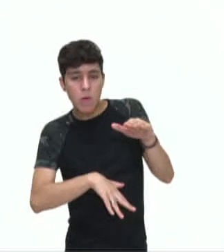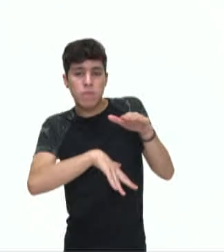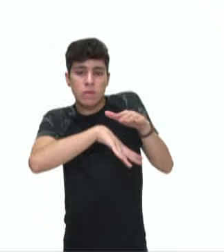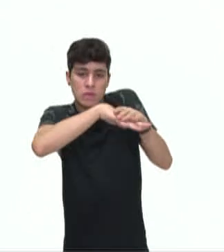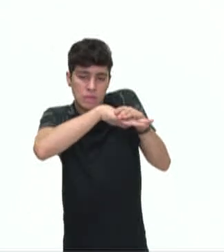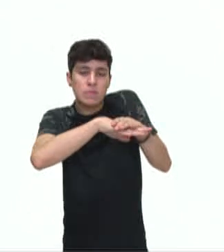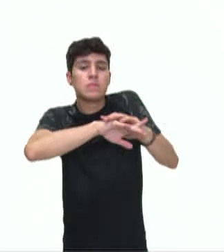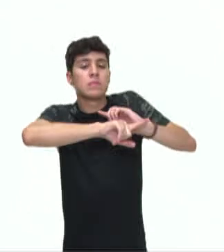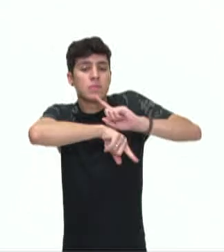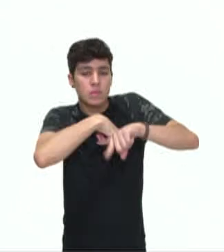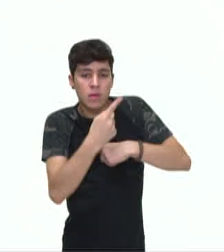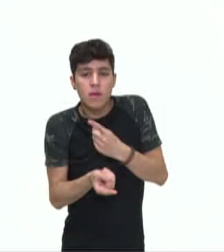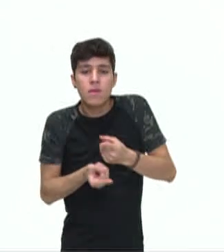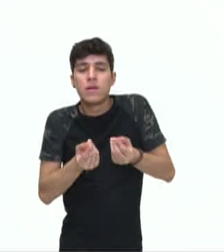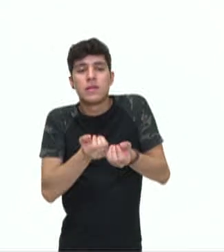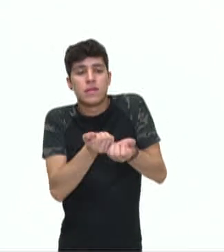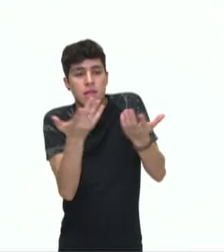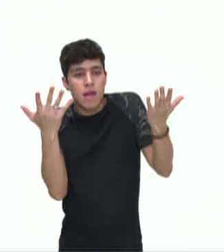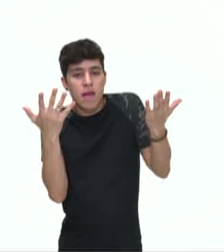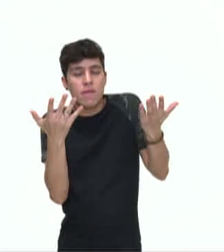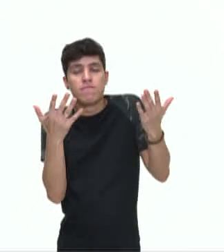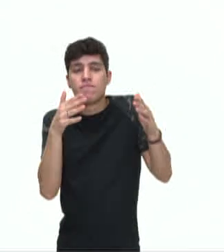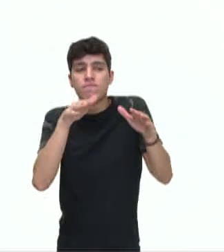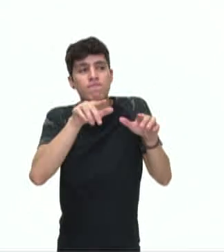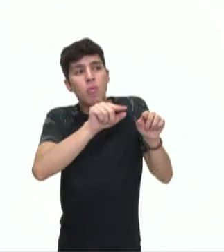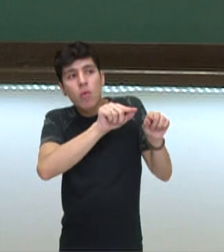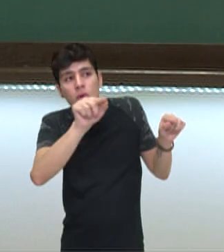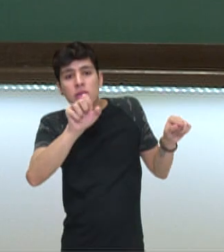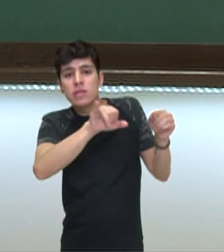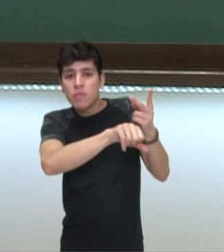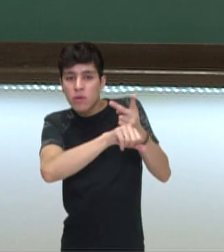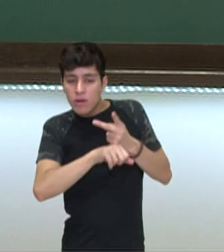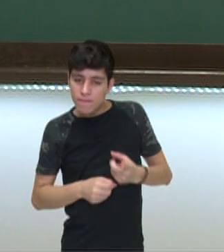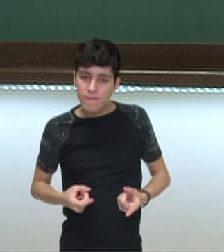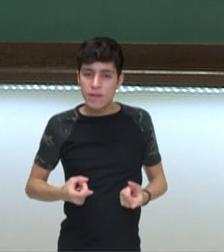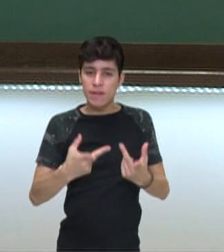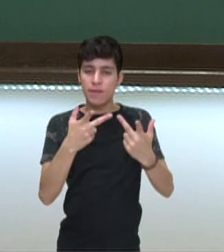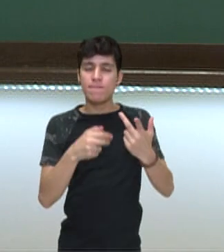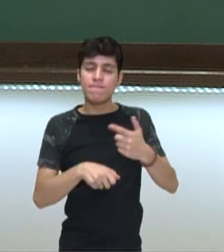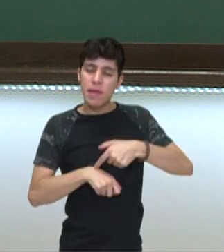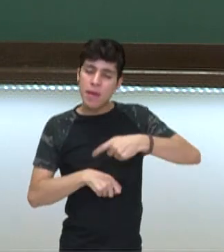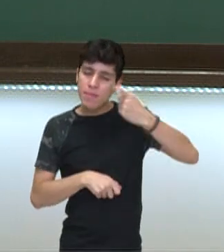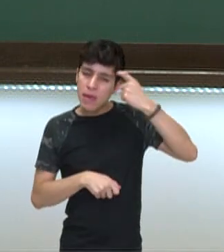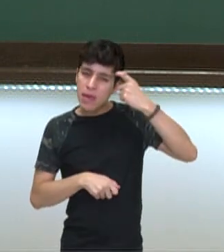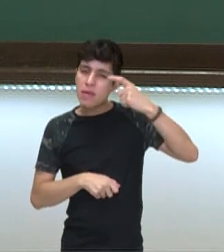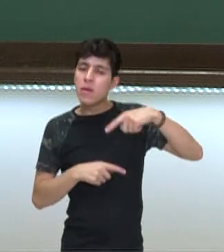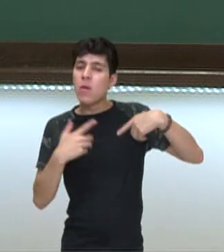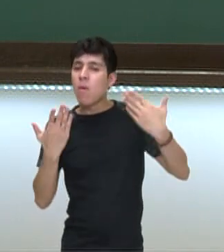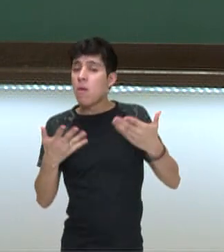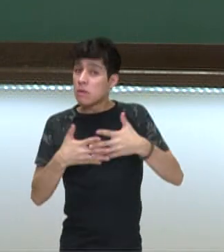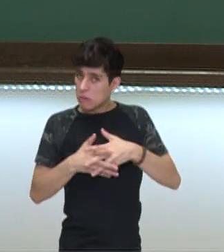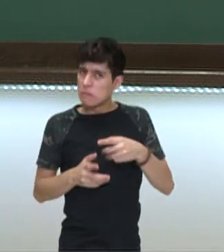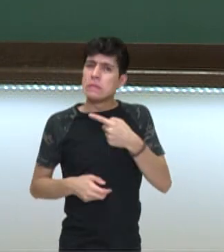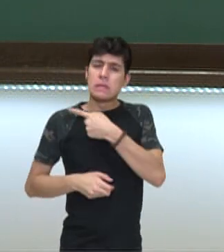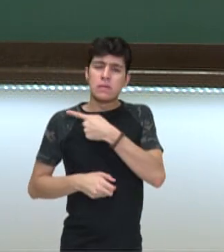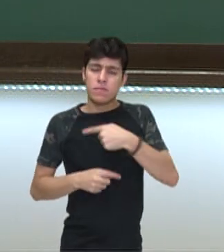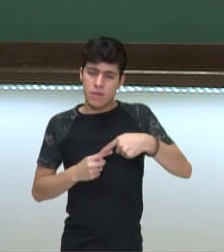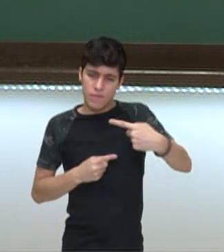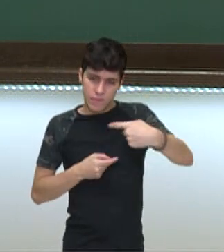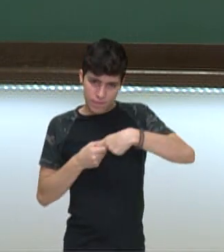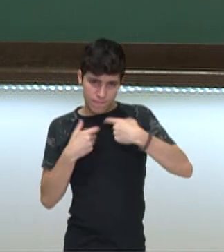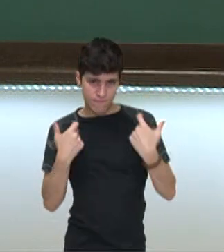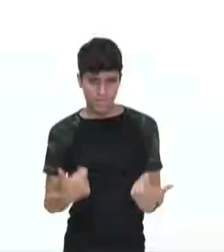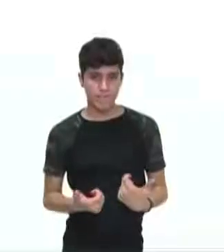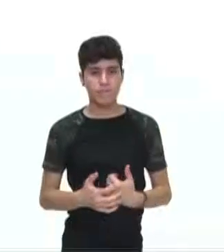e posterior fornecimento ao mercado de acordo com a procura. Vocês vão ter aí um tempinho para pensar, questão complicada, e a gente já